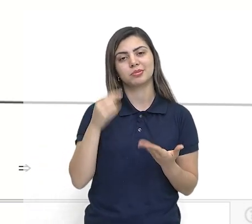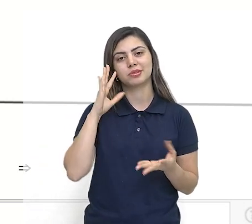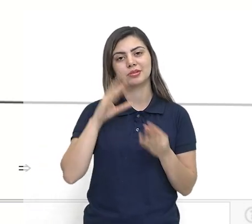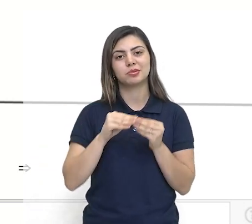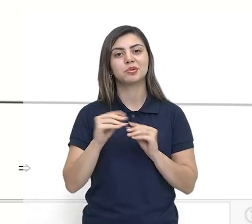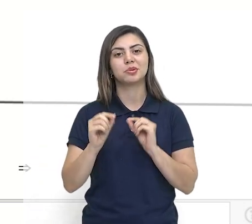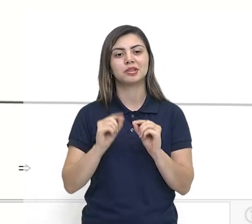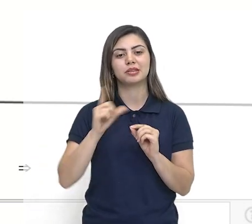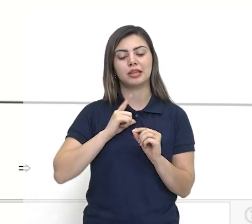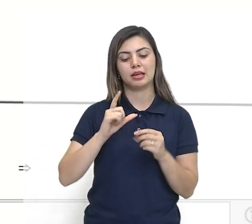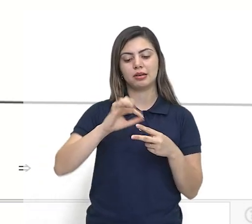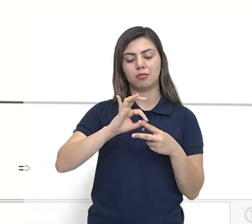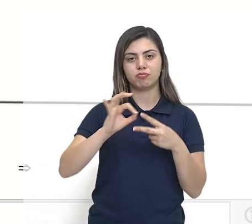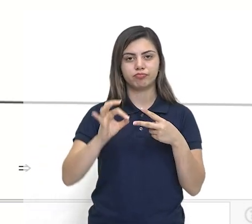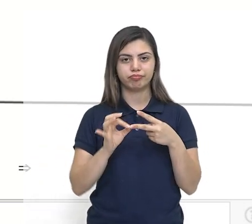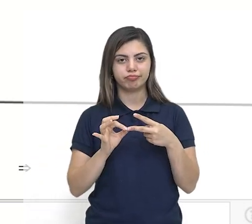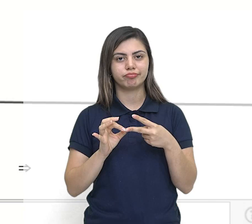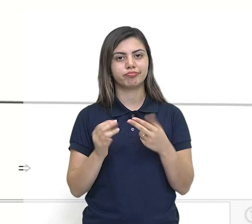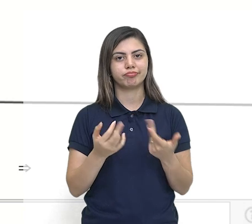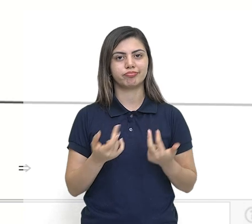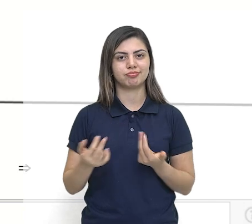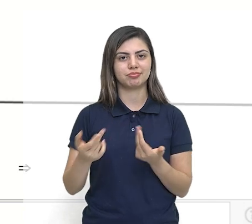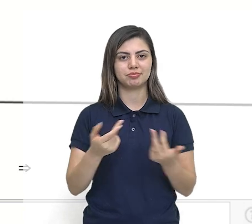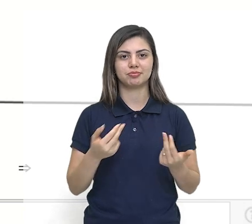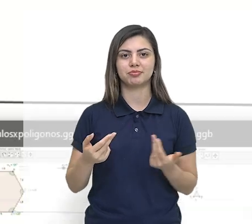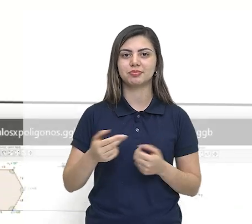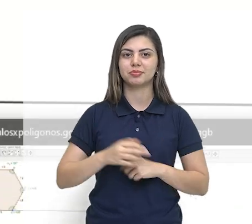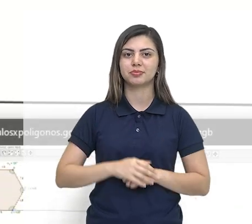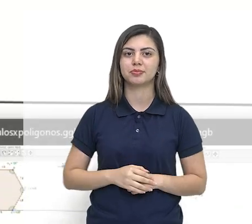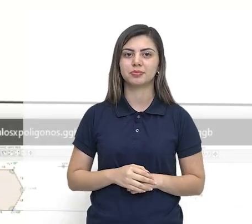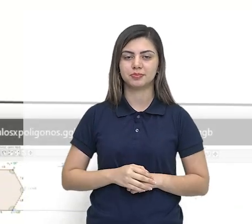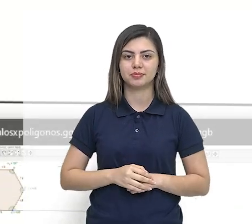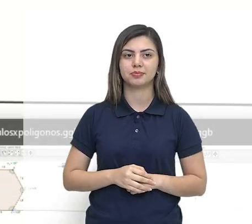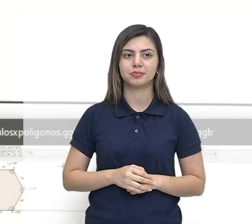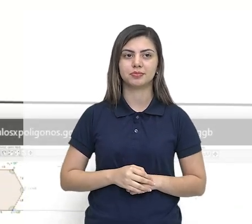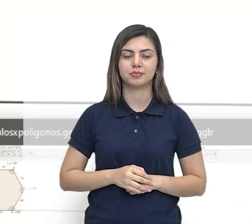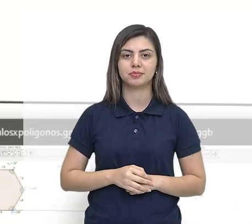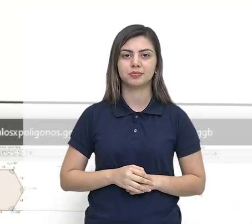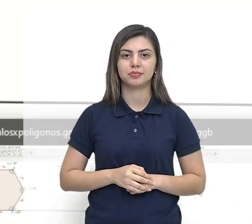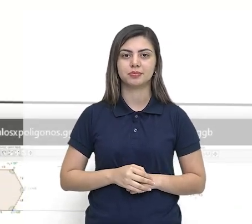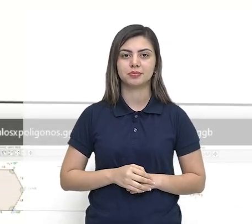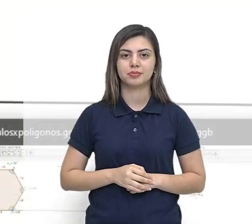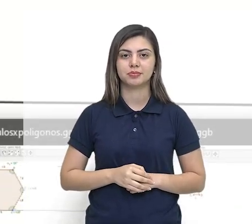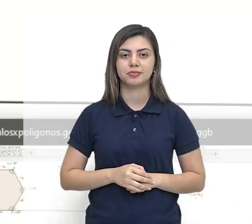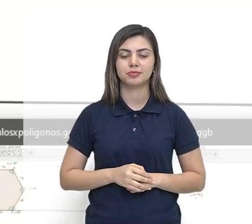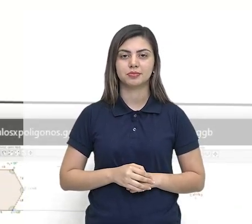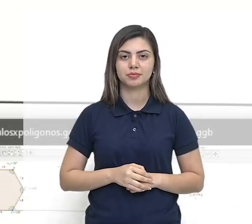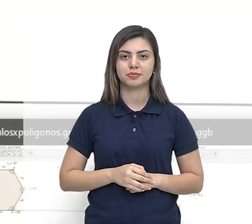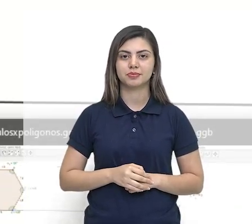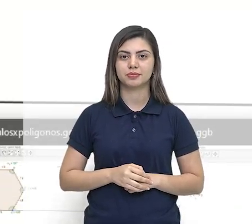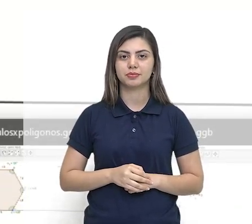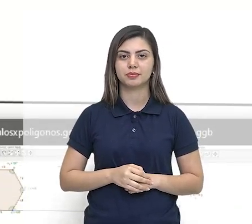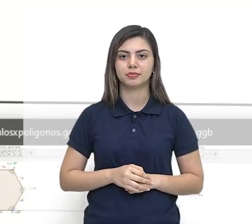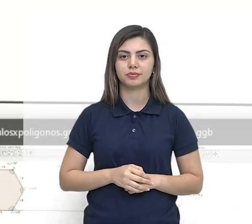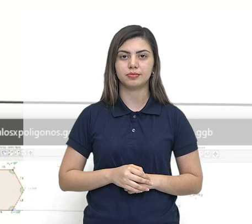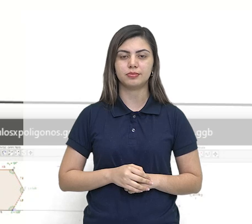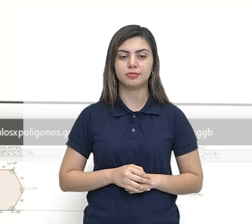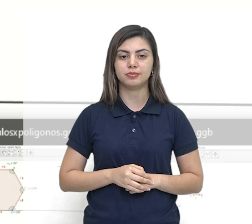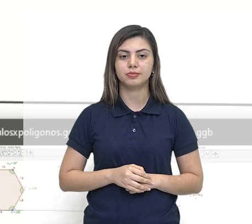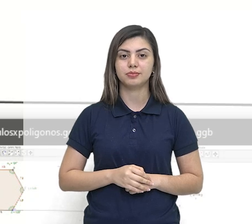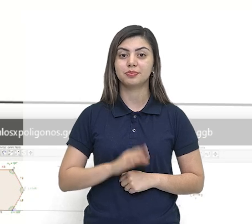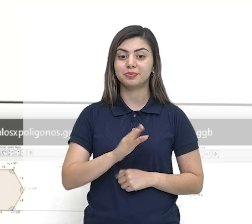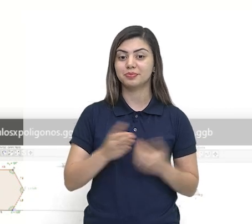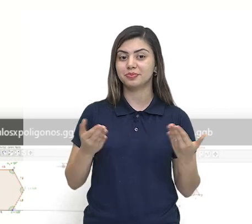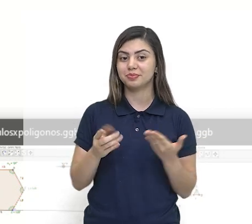iguais, ok? Muito bem. Vamos agora para um